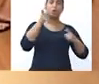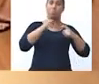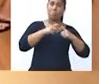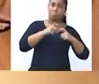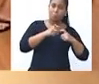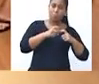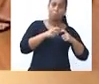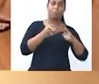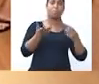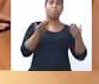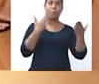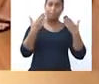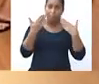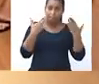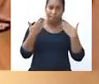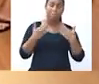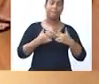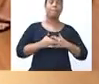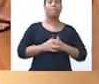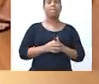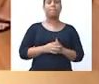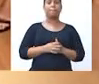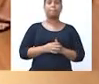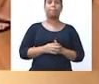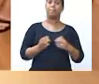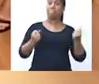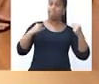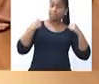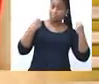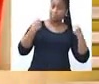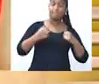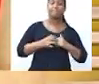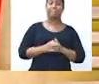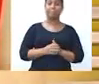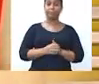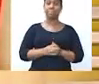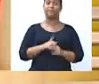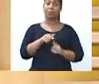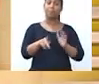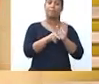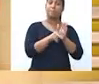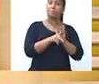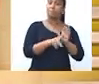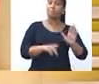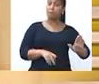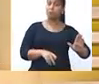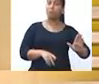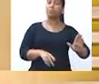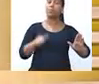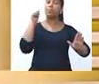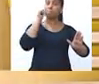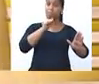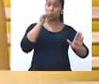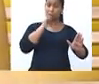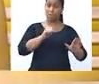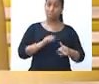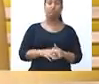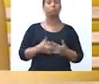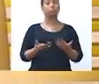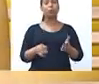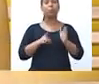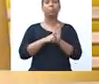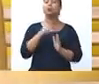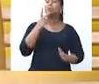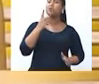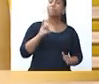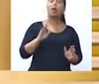enfermagem, eu vou ter psicologia, eu vou ter a fisioterapia, que são prioritariamente femininas. Então, a pergunta que eu sempre